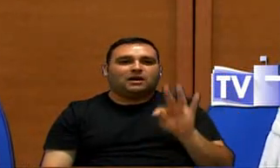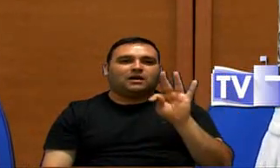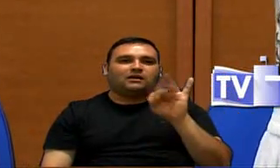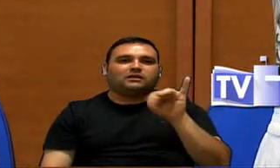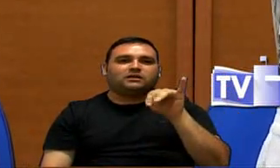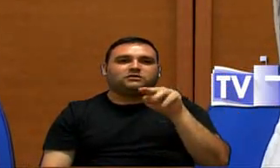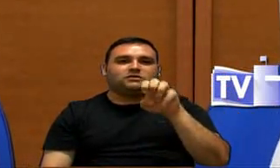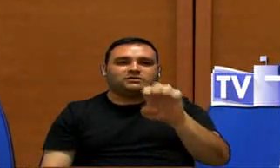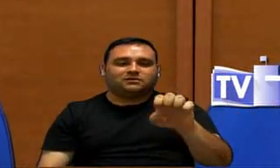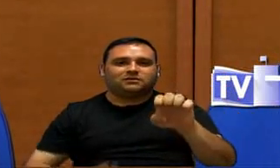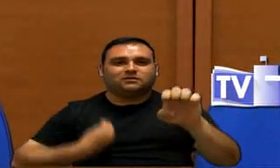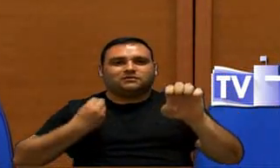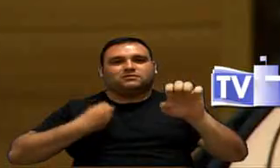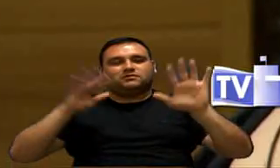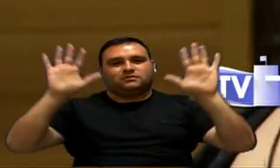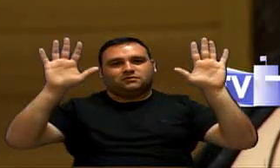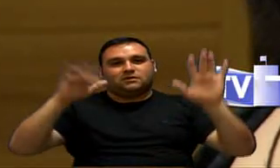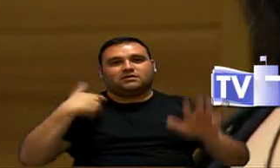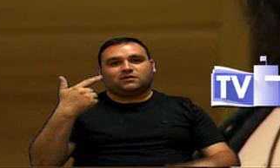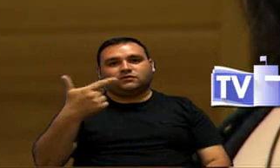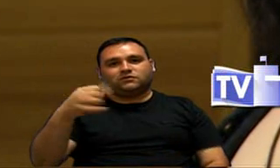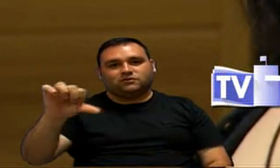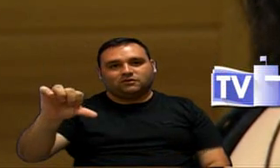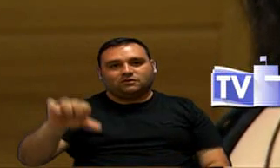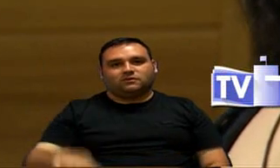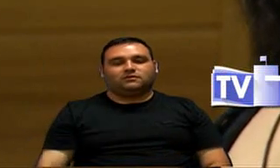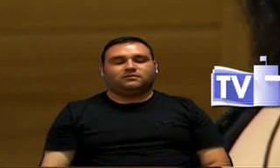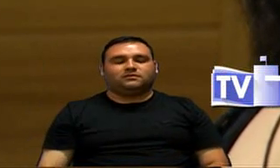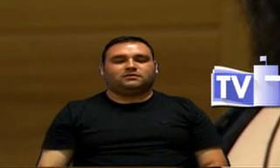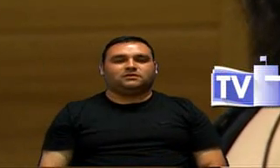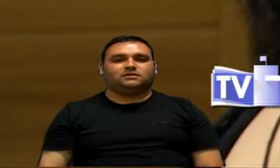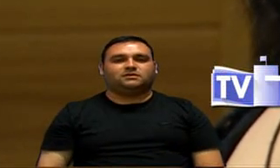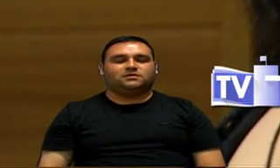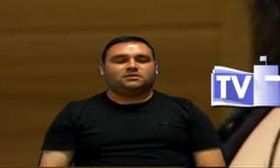Tatiane. Presente. 29 anos.